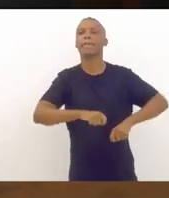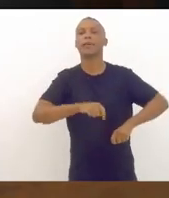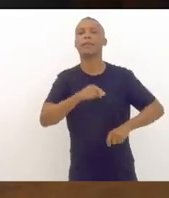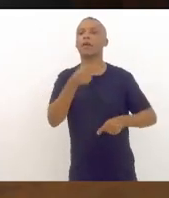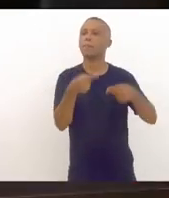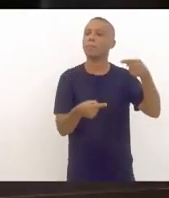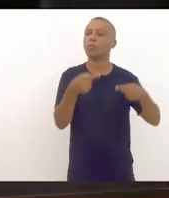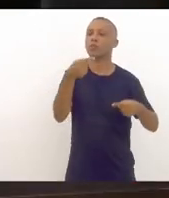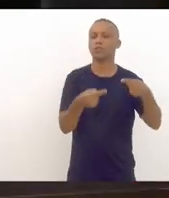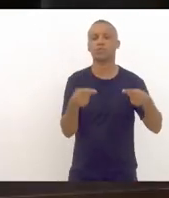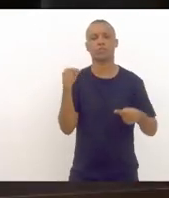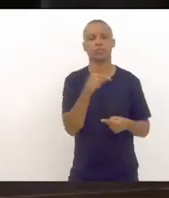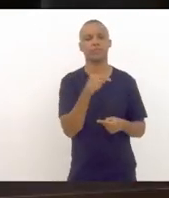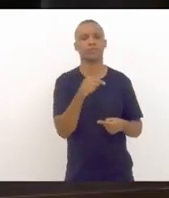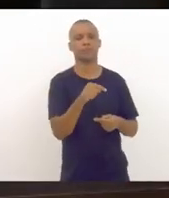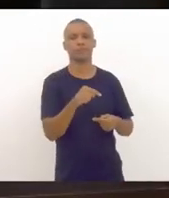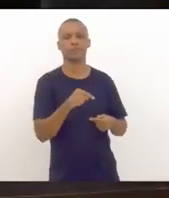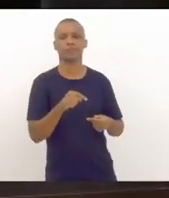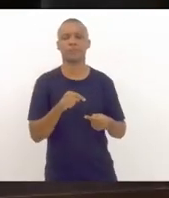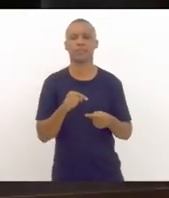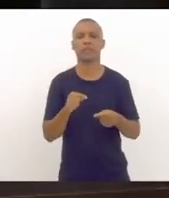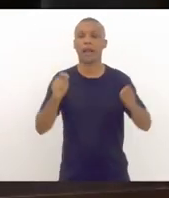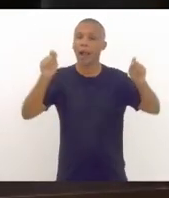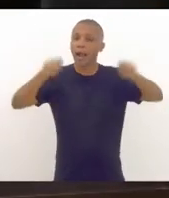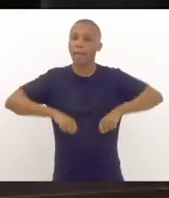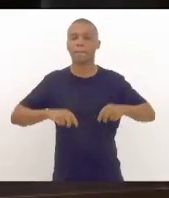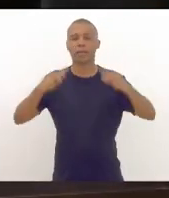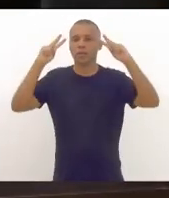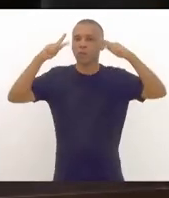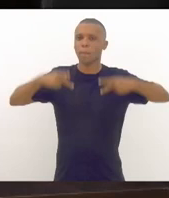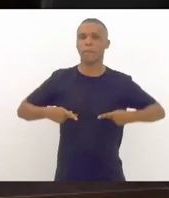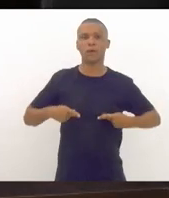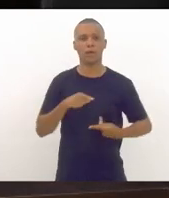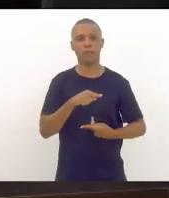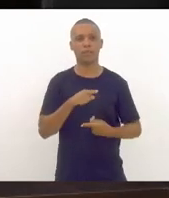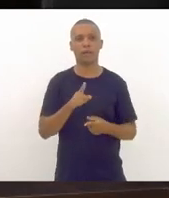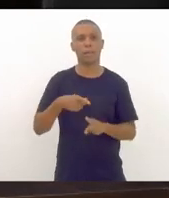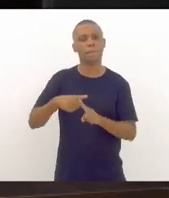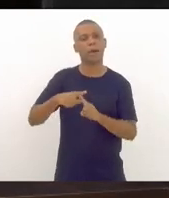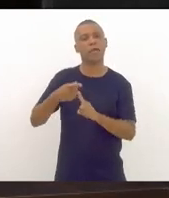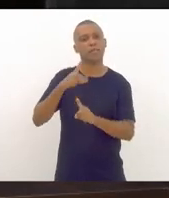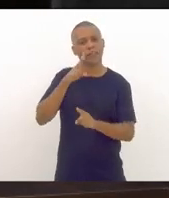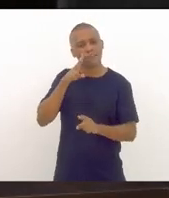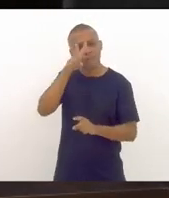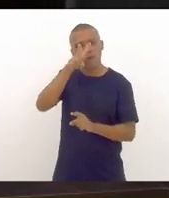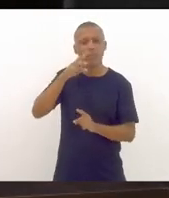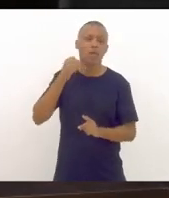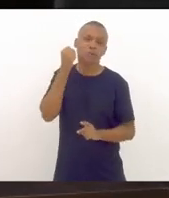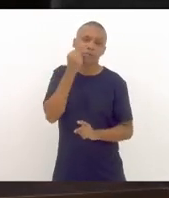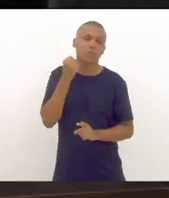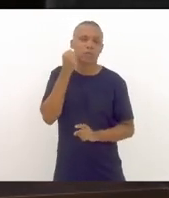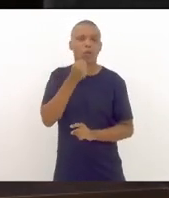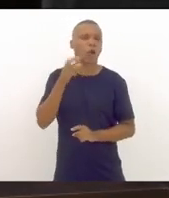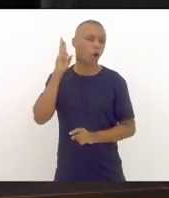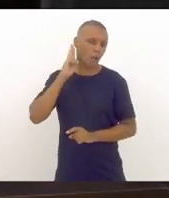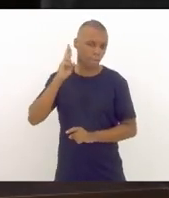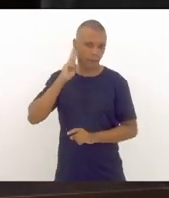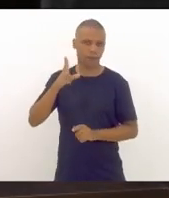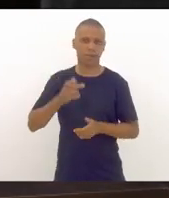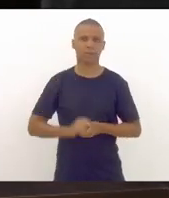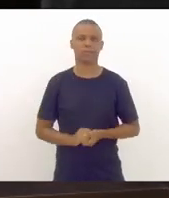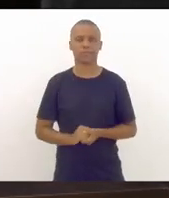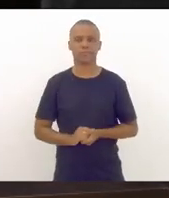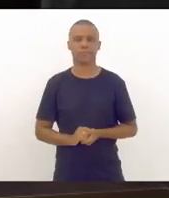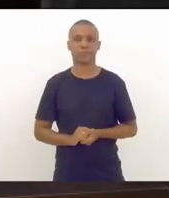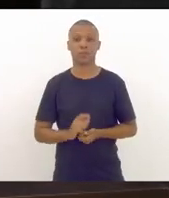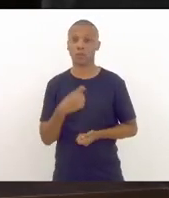capacidade política, na capacidade humana e na força do senador Romário. Nós estaremos aqui